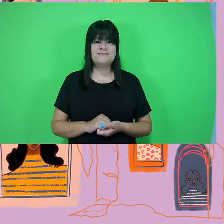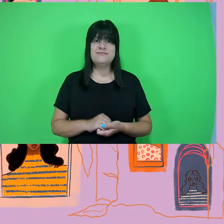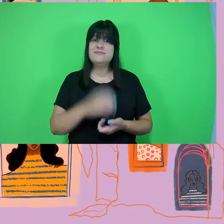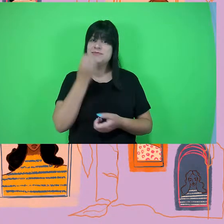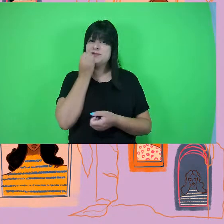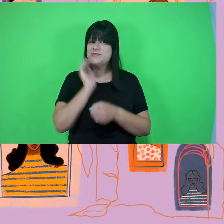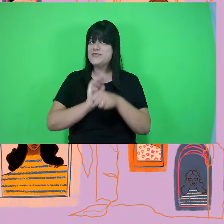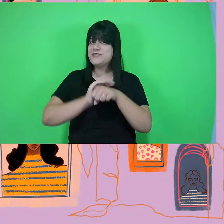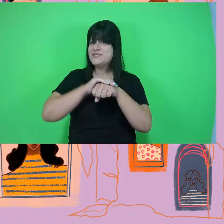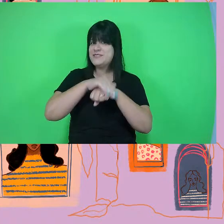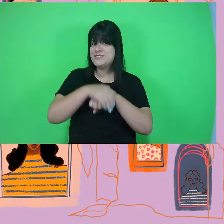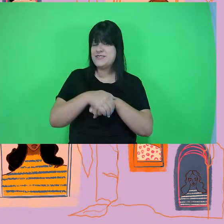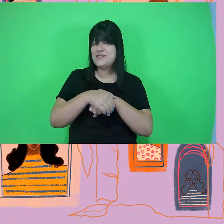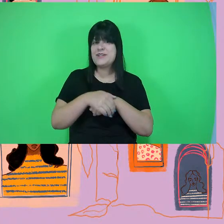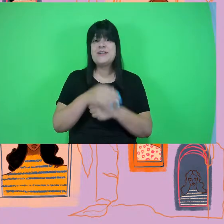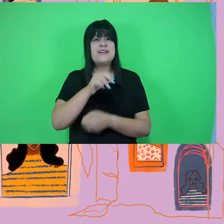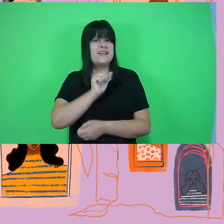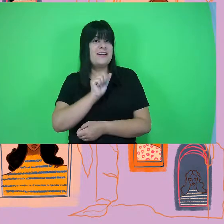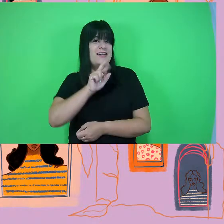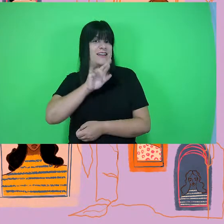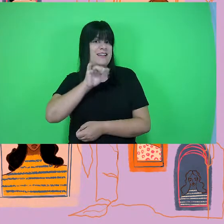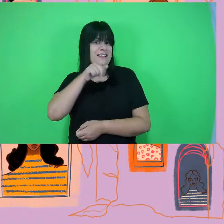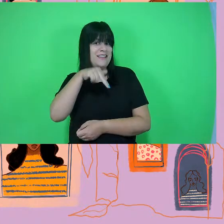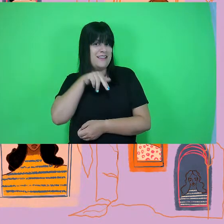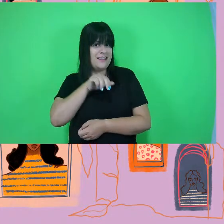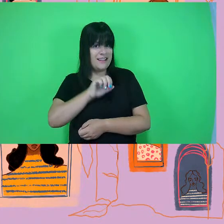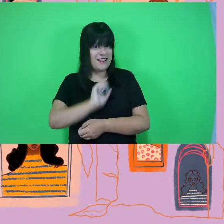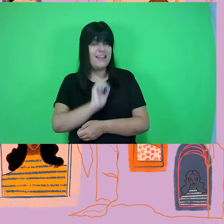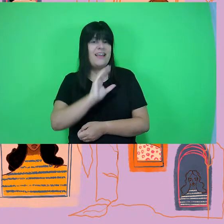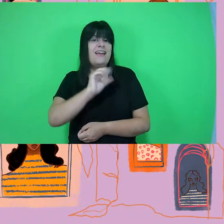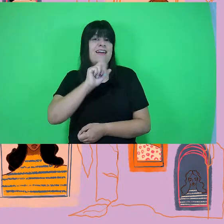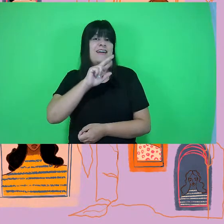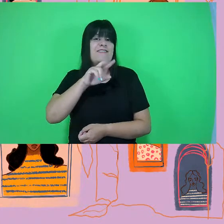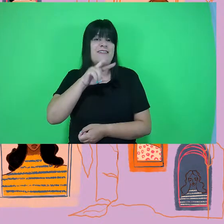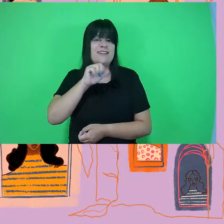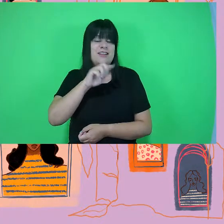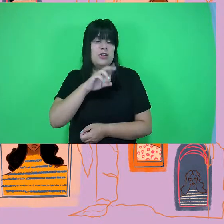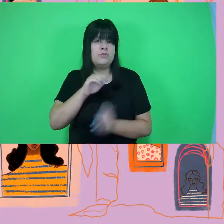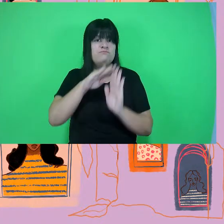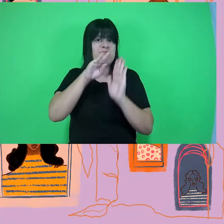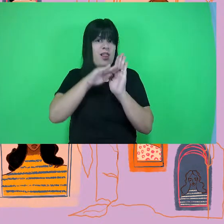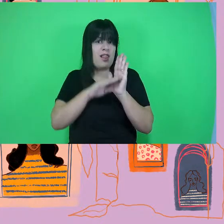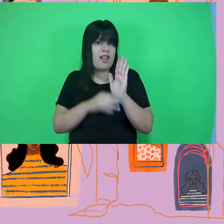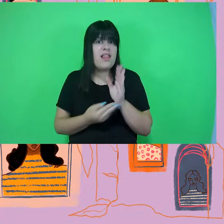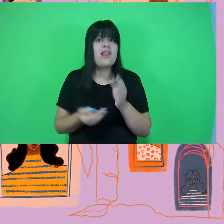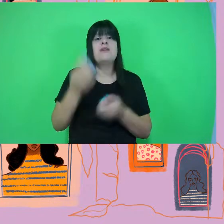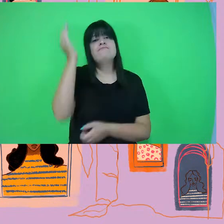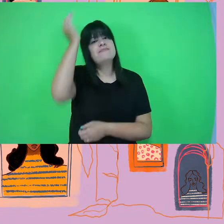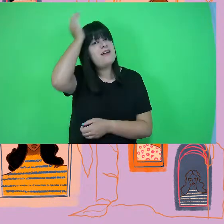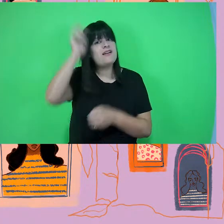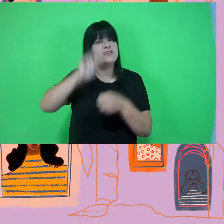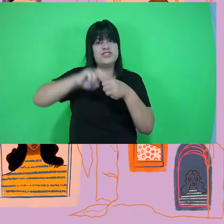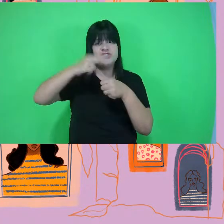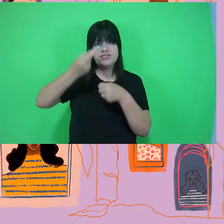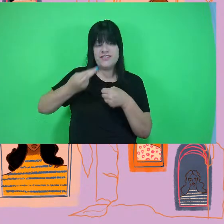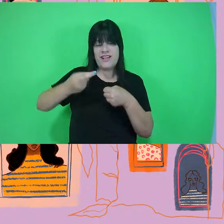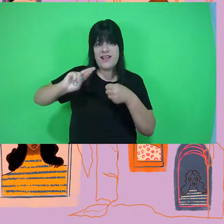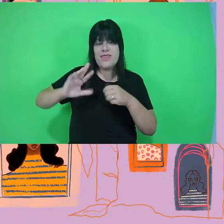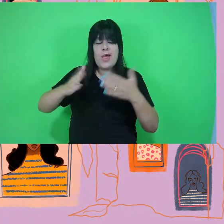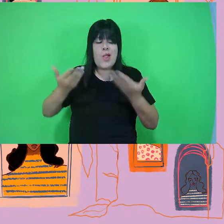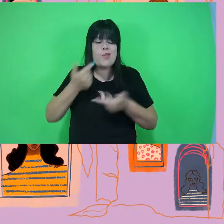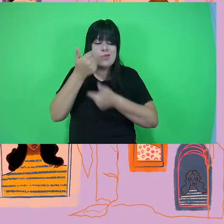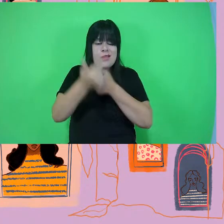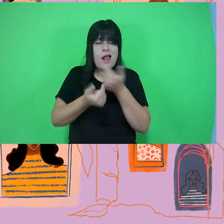Boa noite, eu sou a Ariane Carvalho, faço parte da programação do SESC Registro e estou aqui para abrir os trabalhos